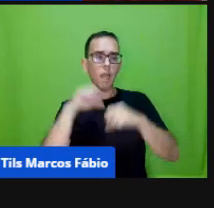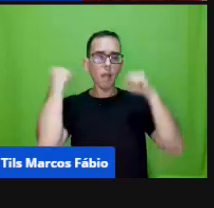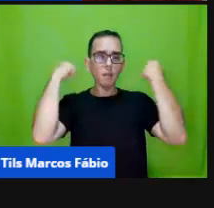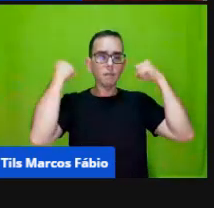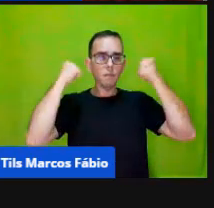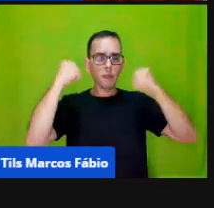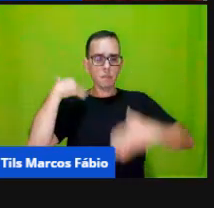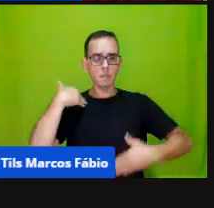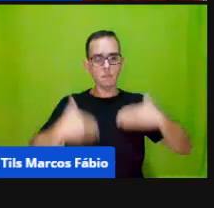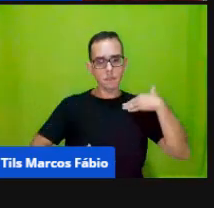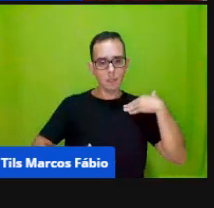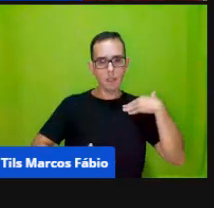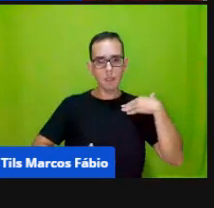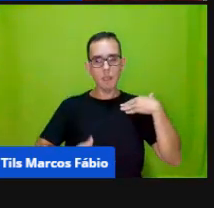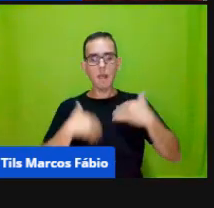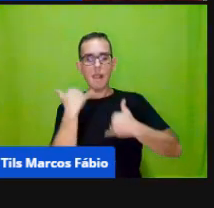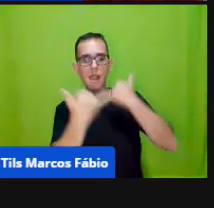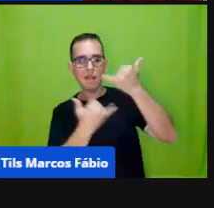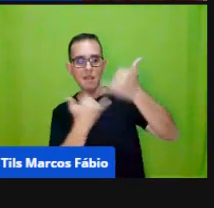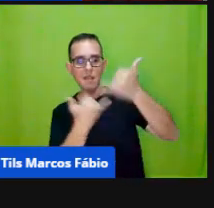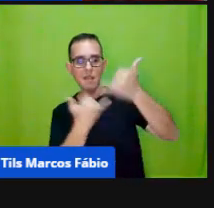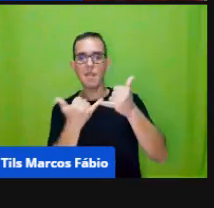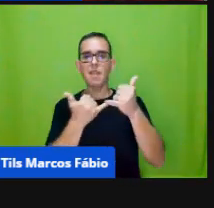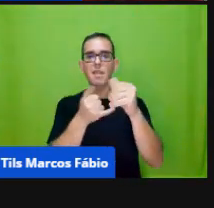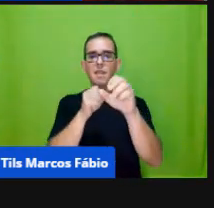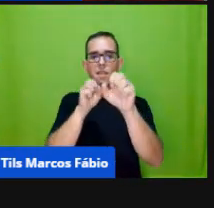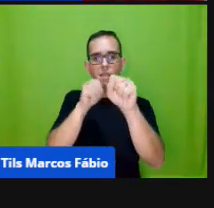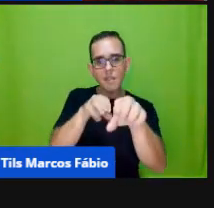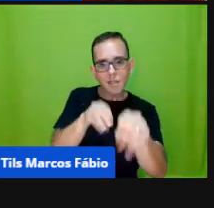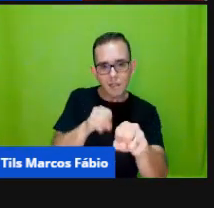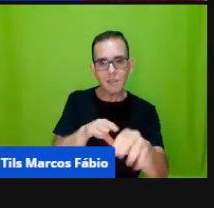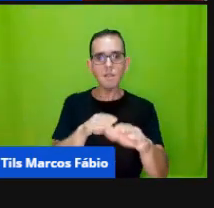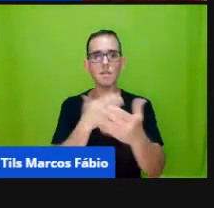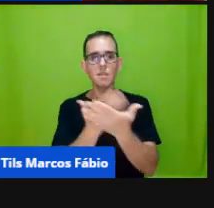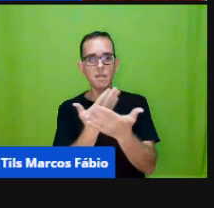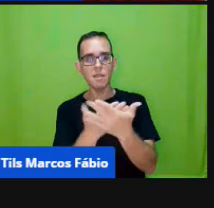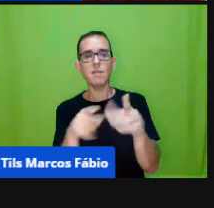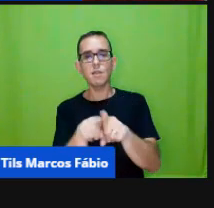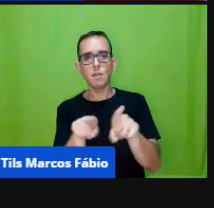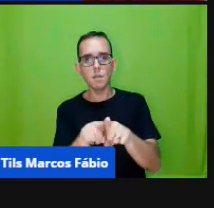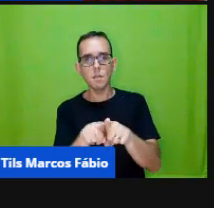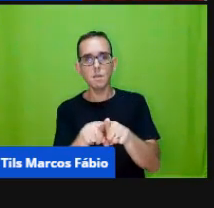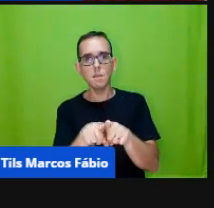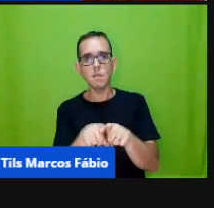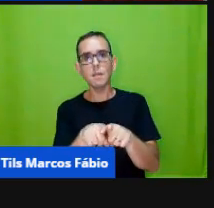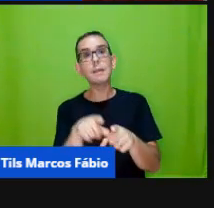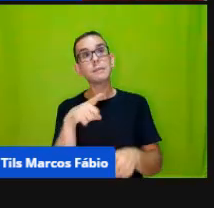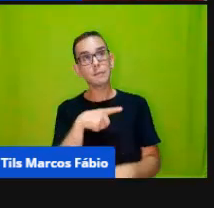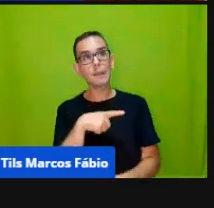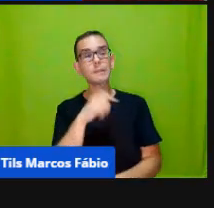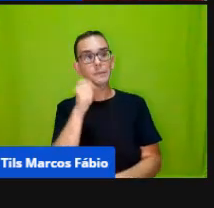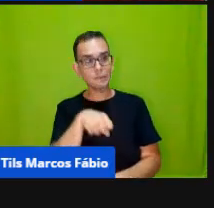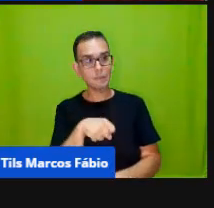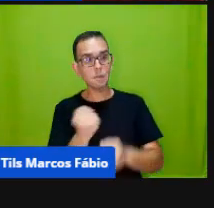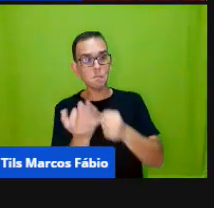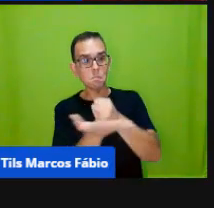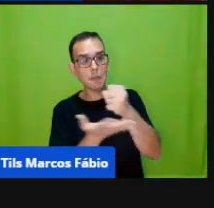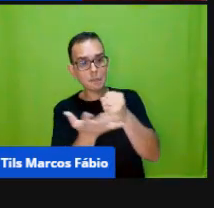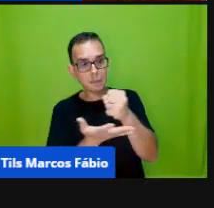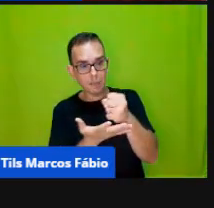lazer, atividade educacional, atividade escolar, e ela existe, obviamente, baseada em alguma